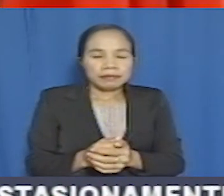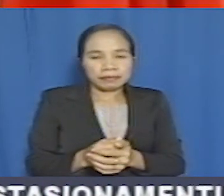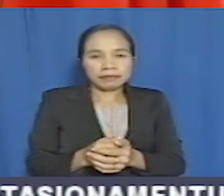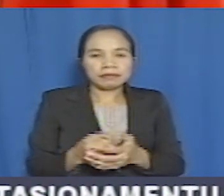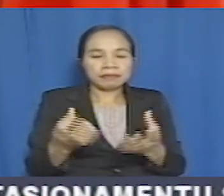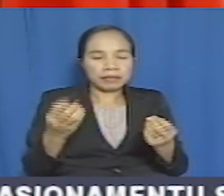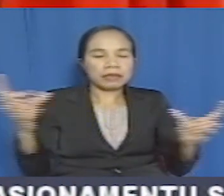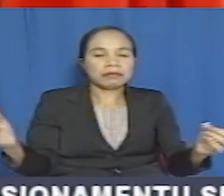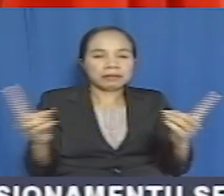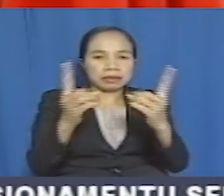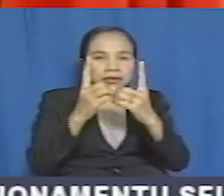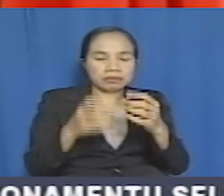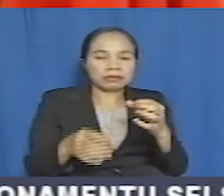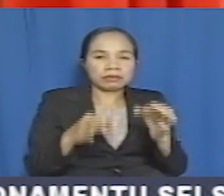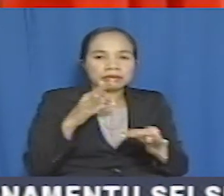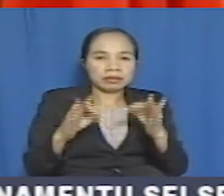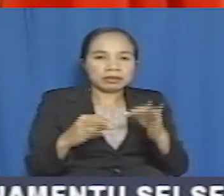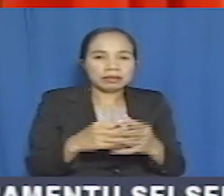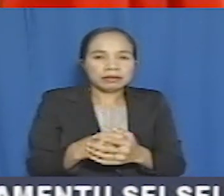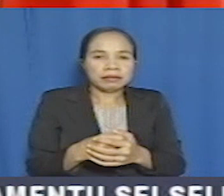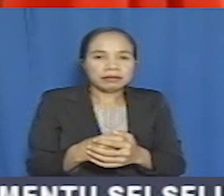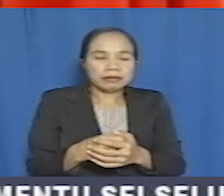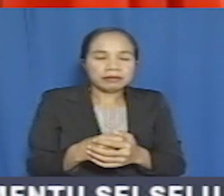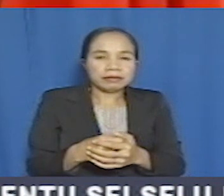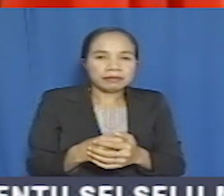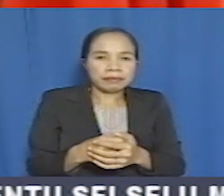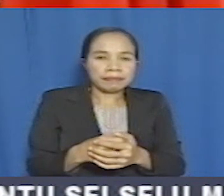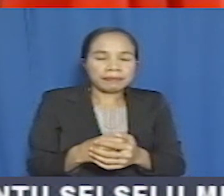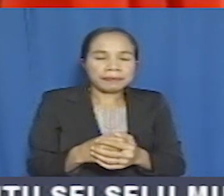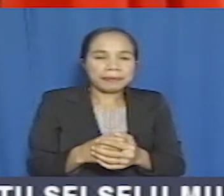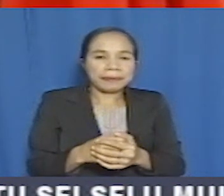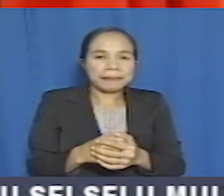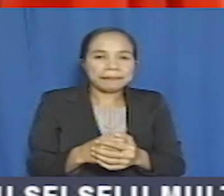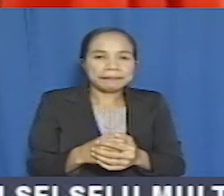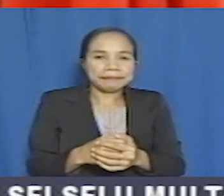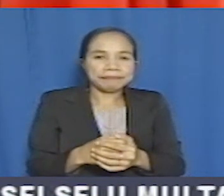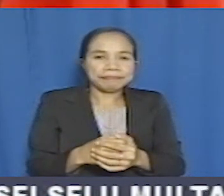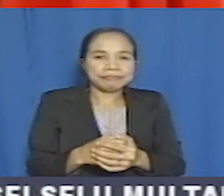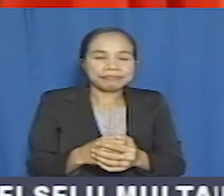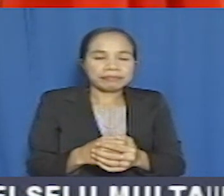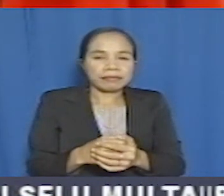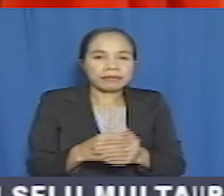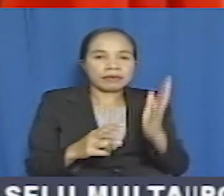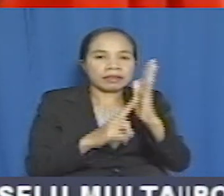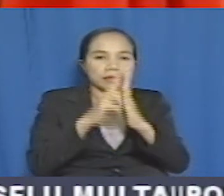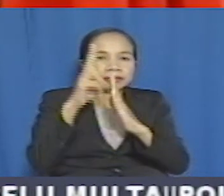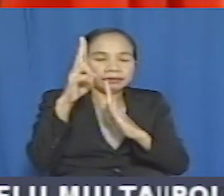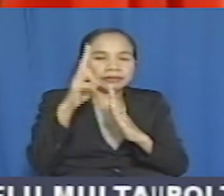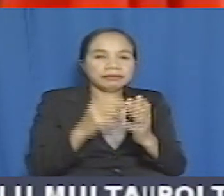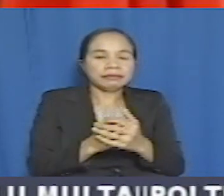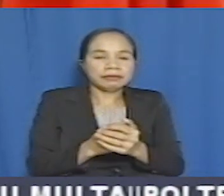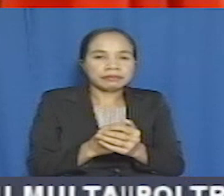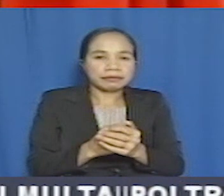nove mais acontece, catac, a mim precisa de esclarecimento para o público toma, catac. Instalação com a seta